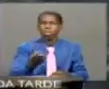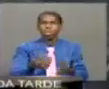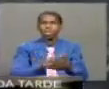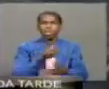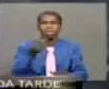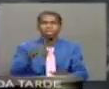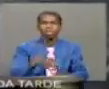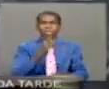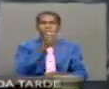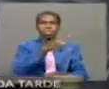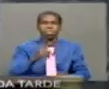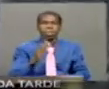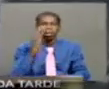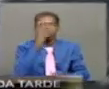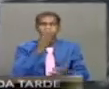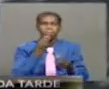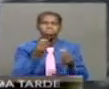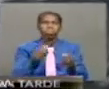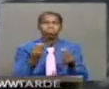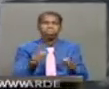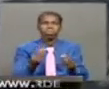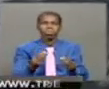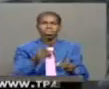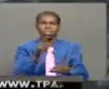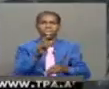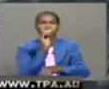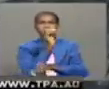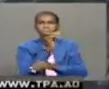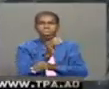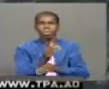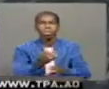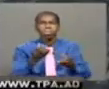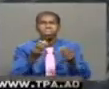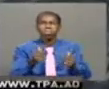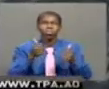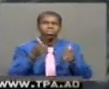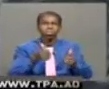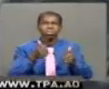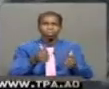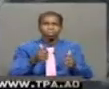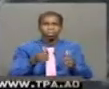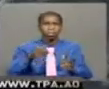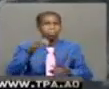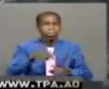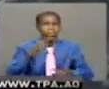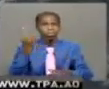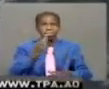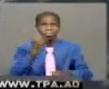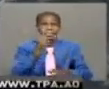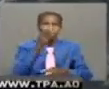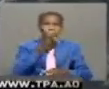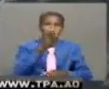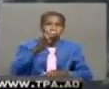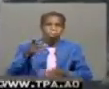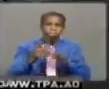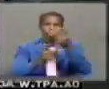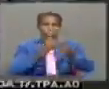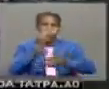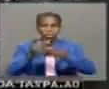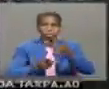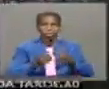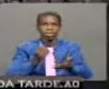Conde Cubango não foge à regra, é realmente uma província que tem que se aproveitar e usar o turismo como um modelo para a diversificação da